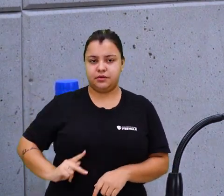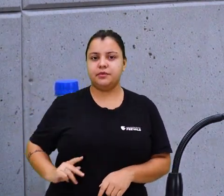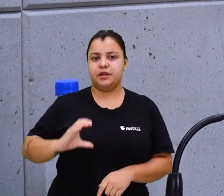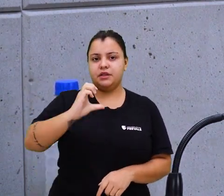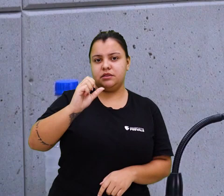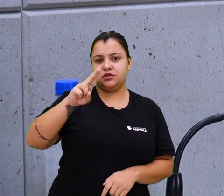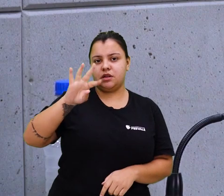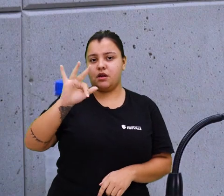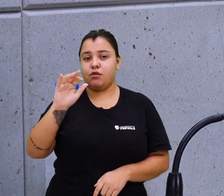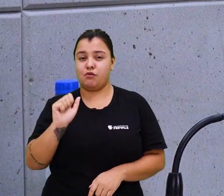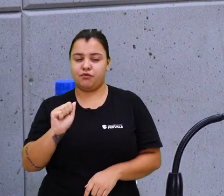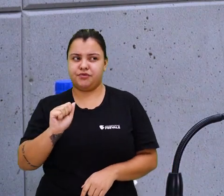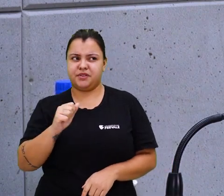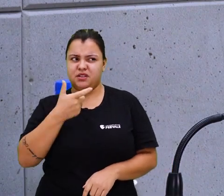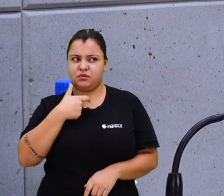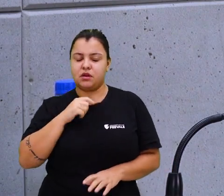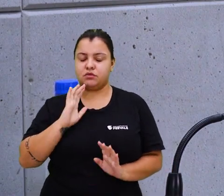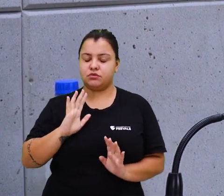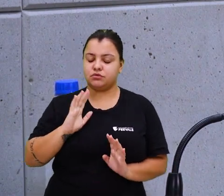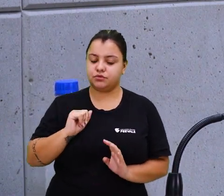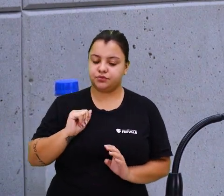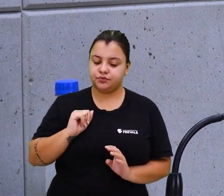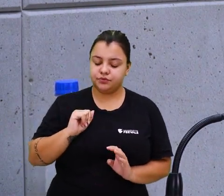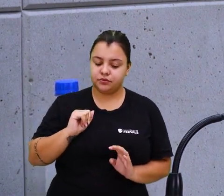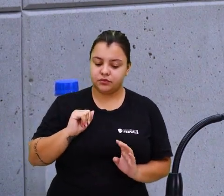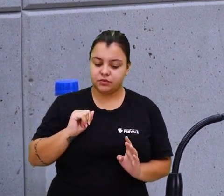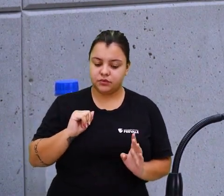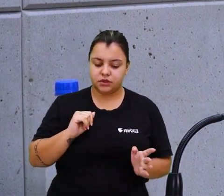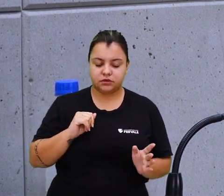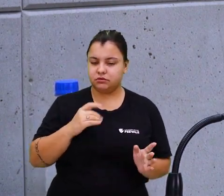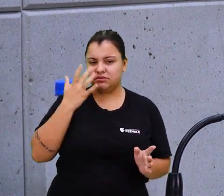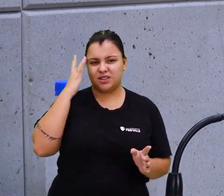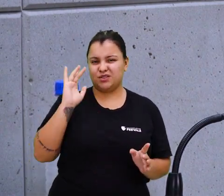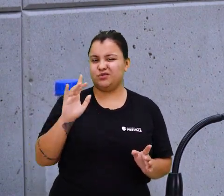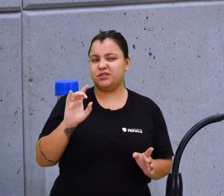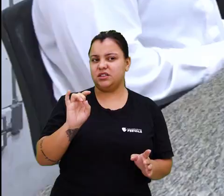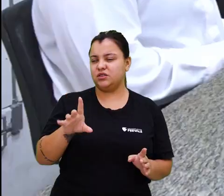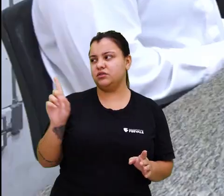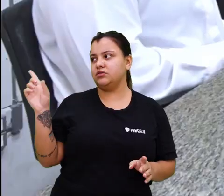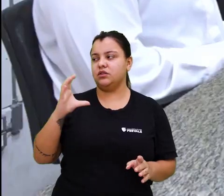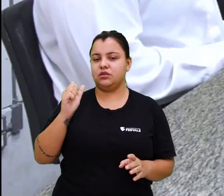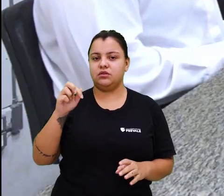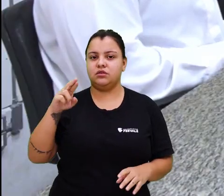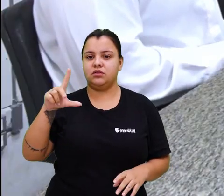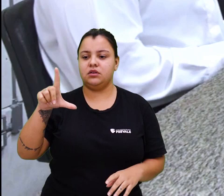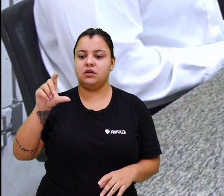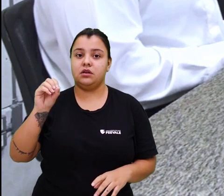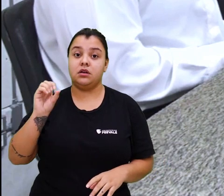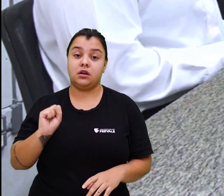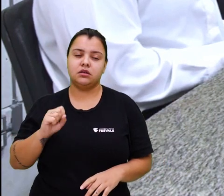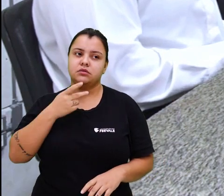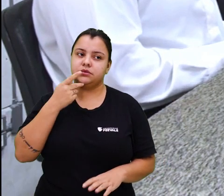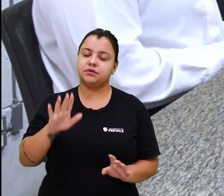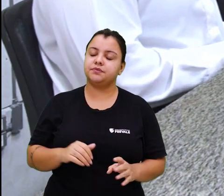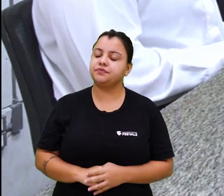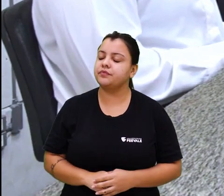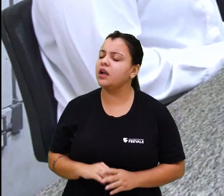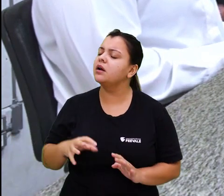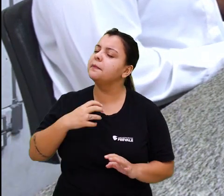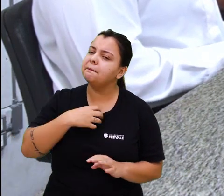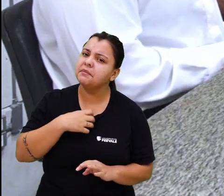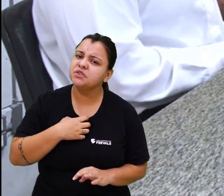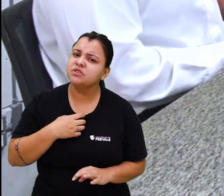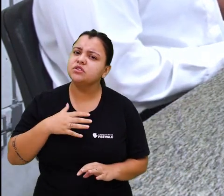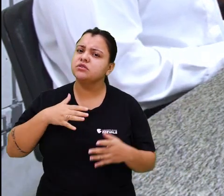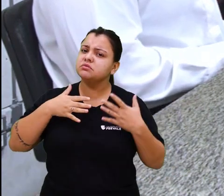CUFA se eu não me engano e Ah daí agora só o Carlos gerou para falar evento bem bem tranquilo assim né não não tinha